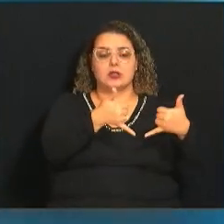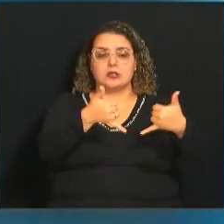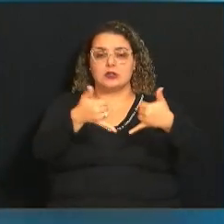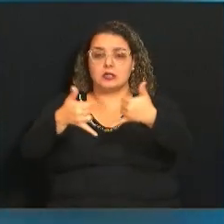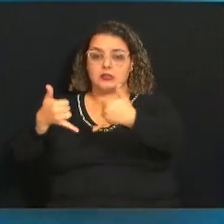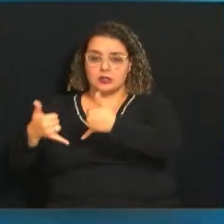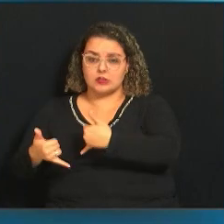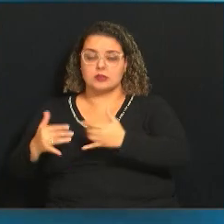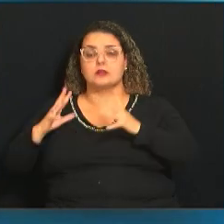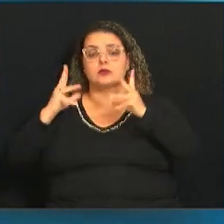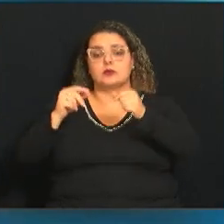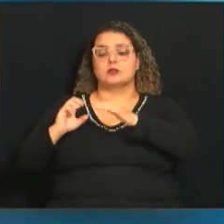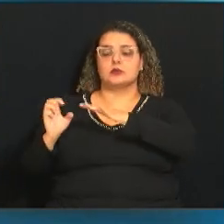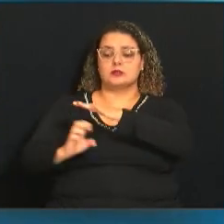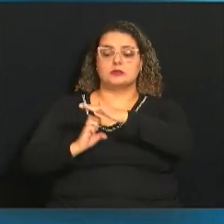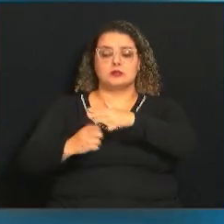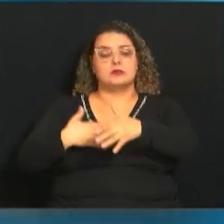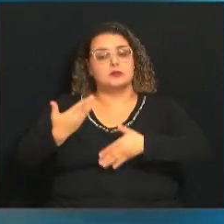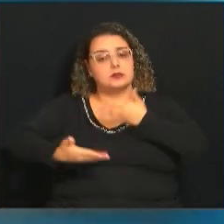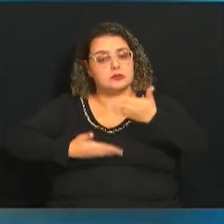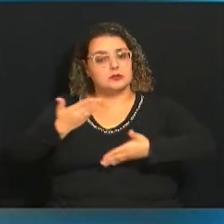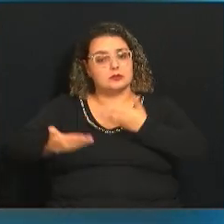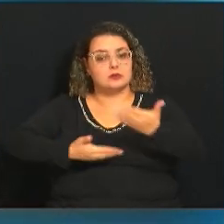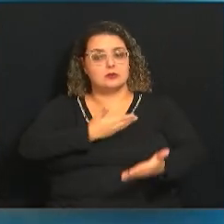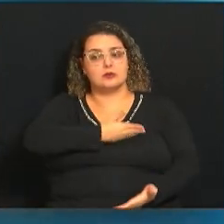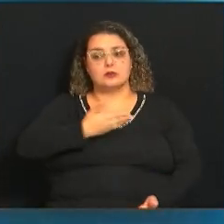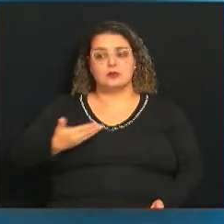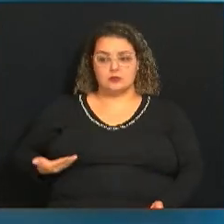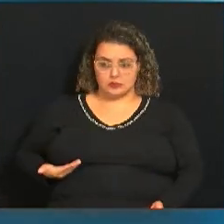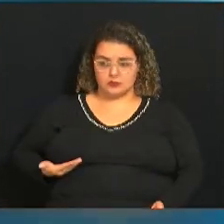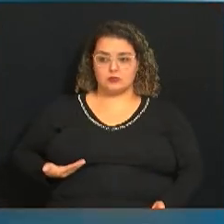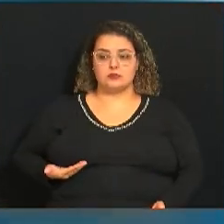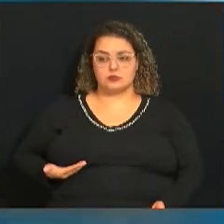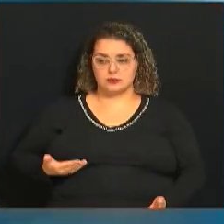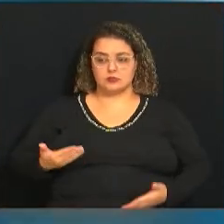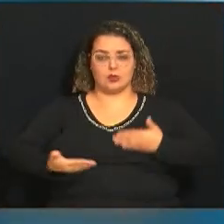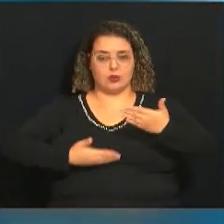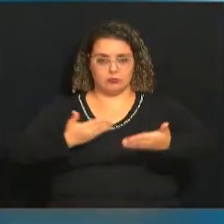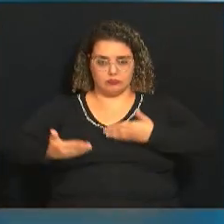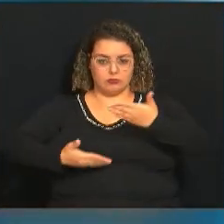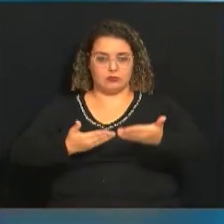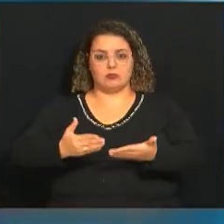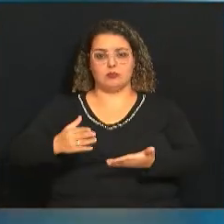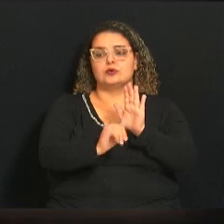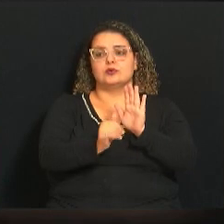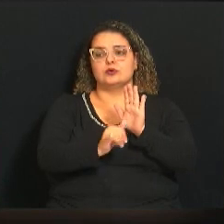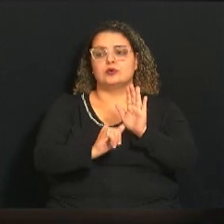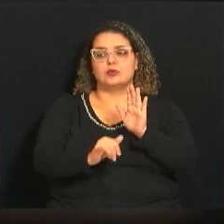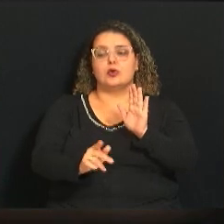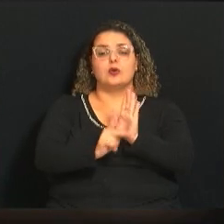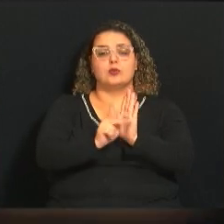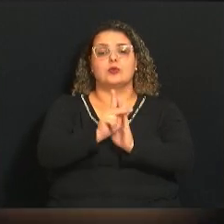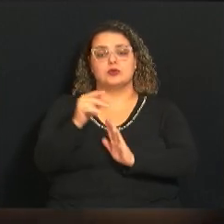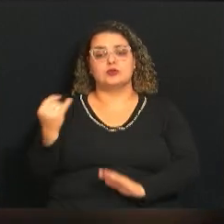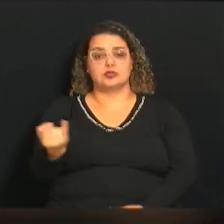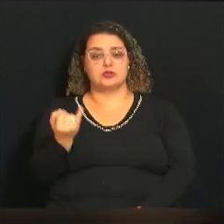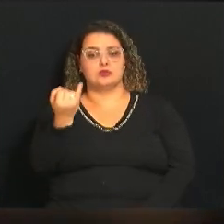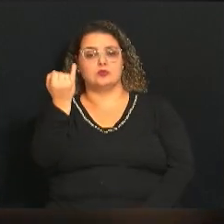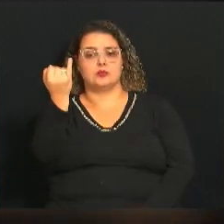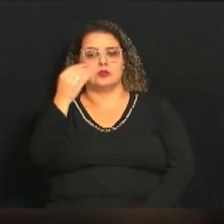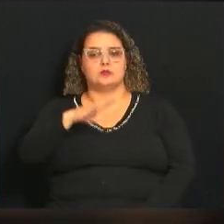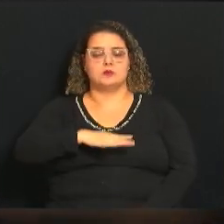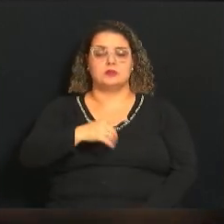as medidas judiciais ou administrativas foram tomadas para o recebimento. Eu acho que é um trabalho conjunto de toda a rede de